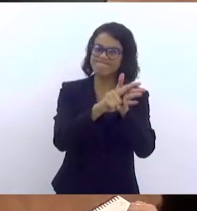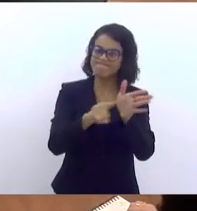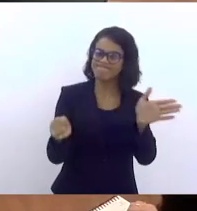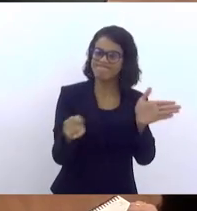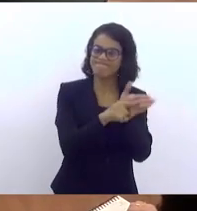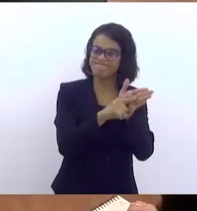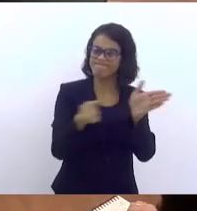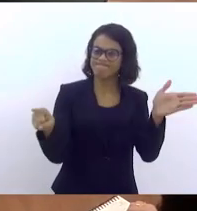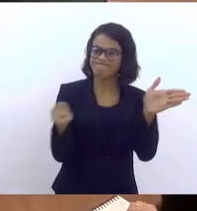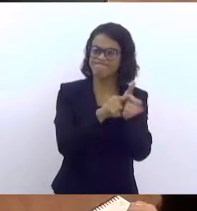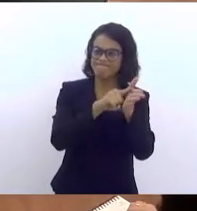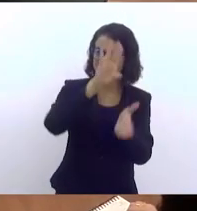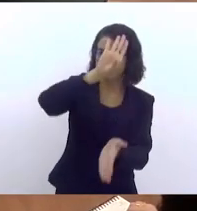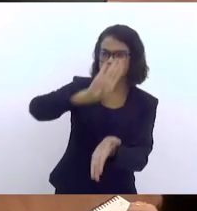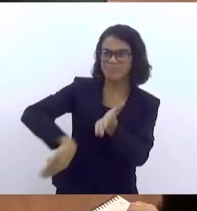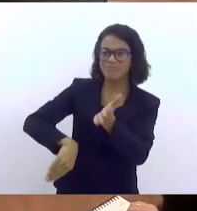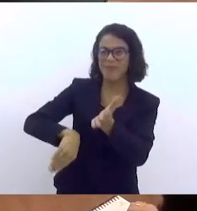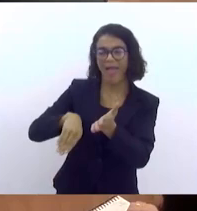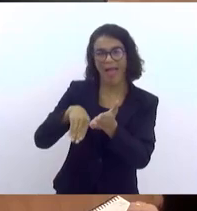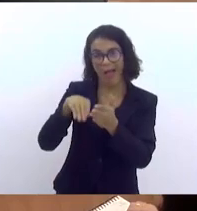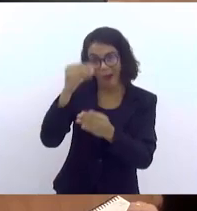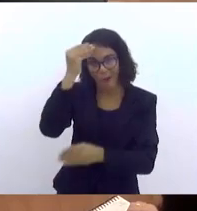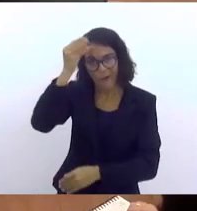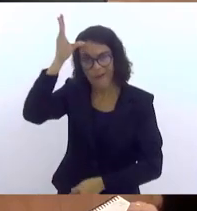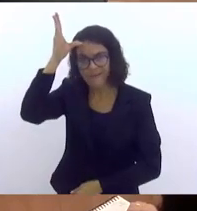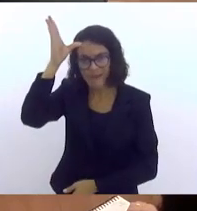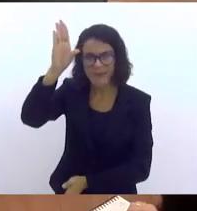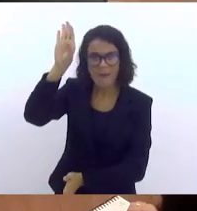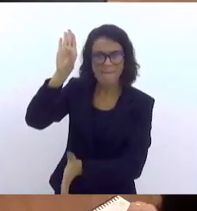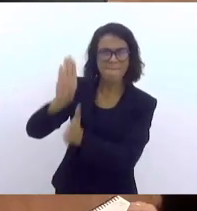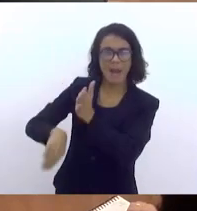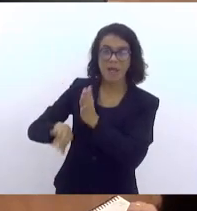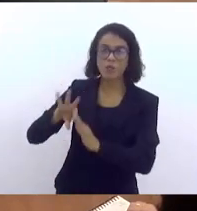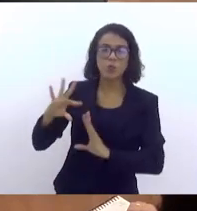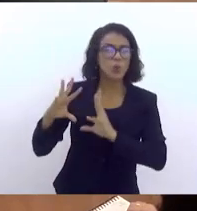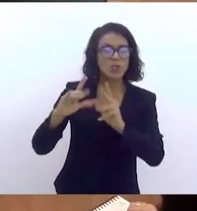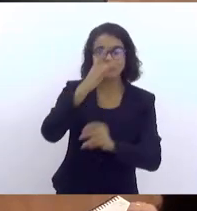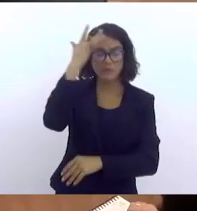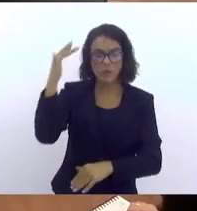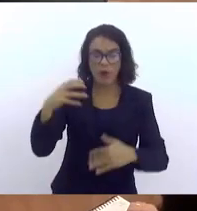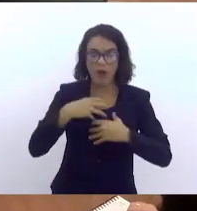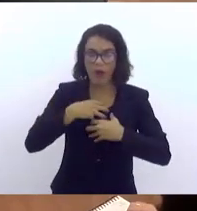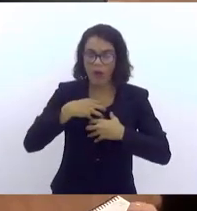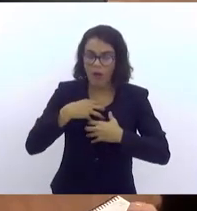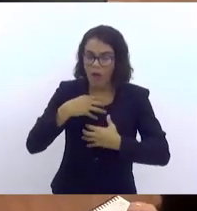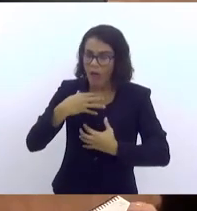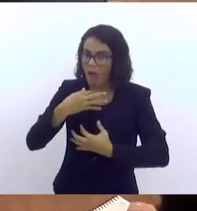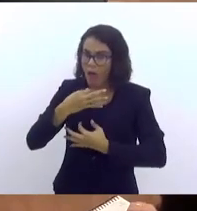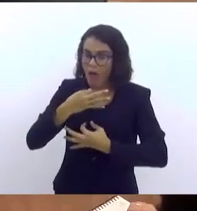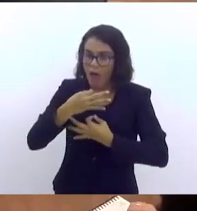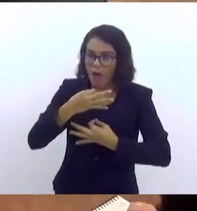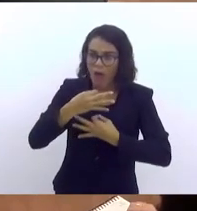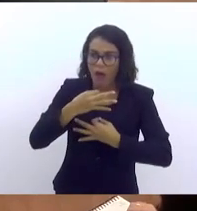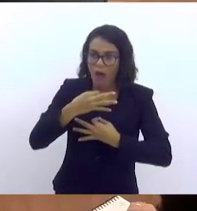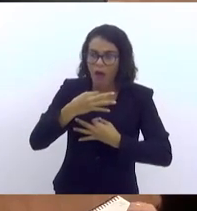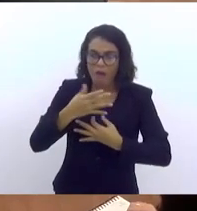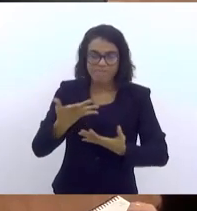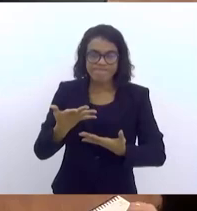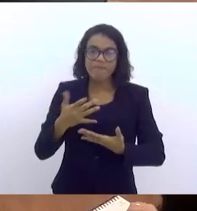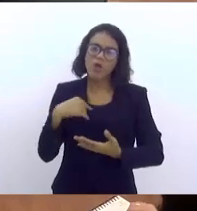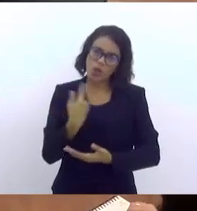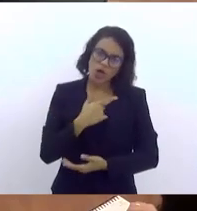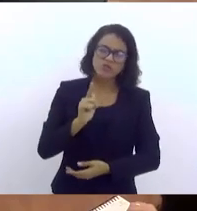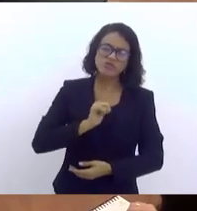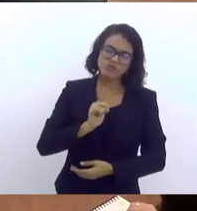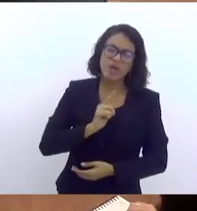relação ao conhecimento as pessoas todas se sentiam em condições de opinar sobre tudo e nós temos